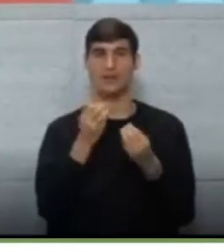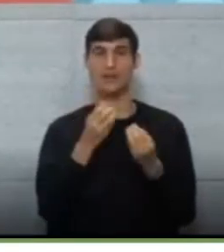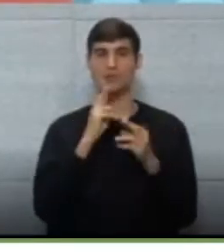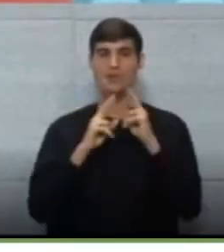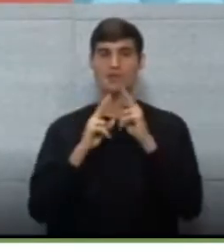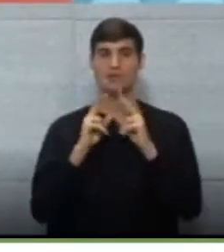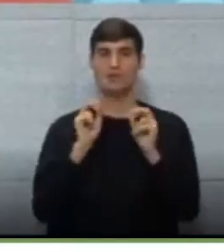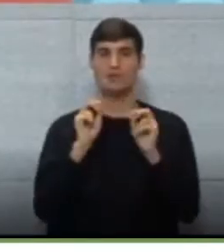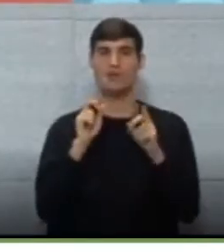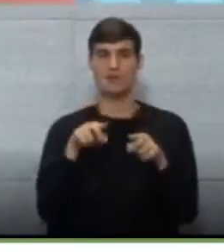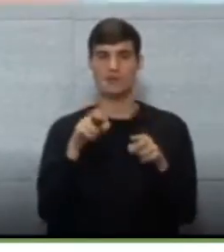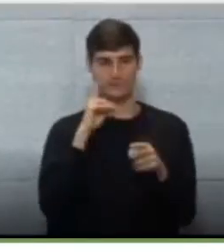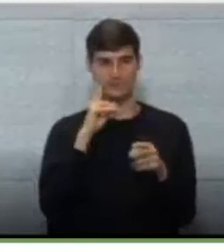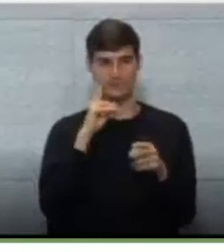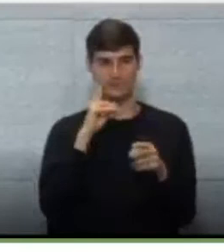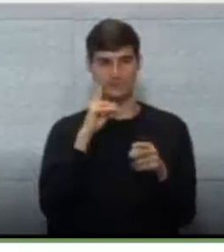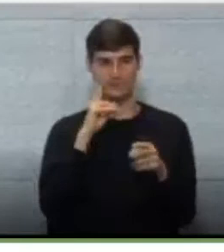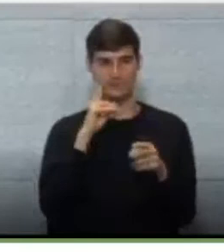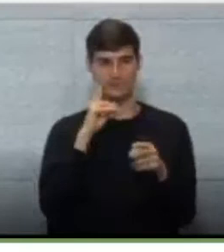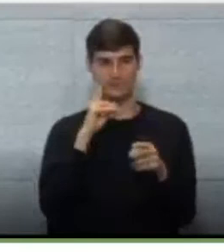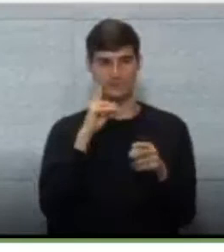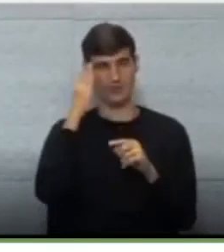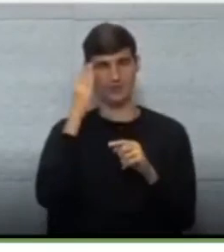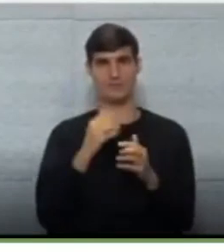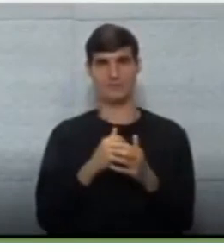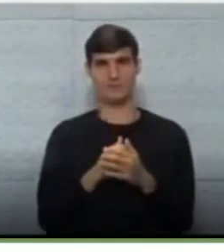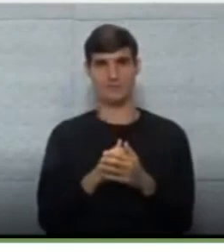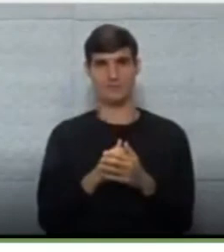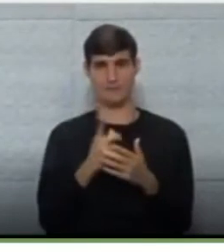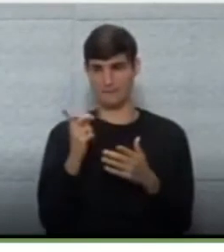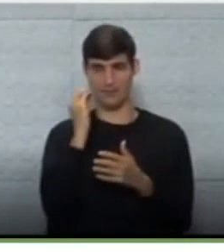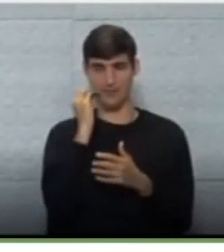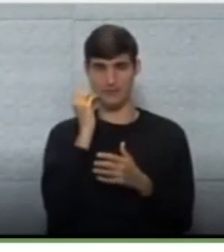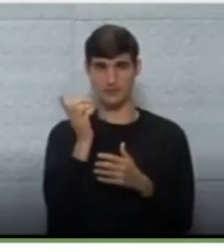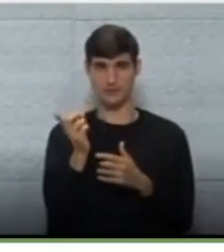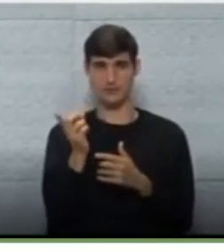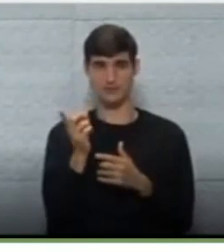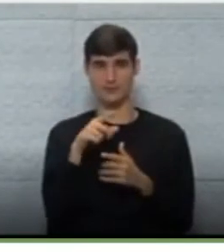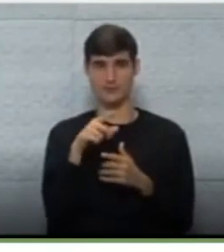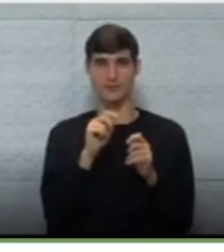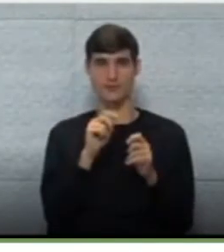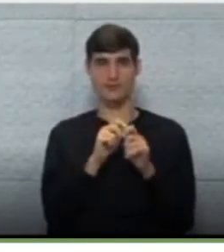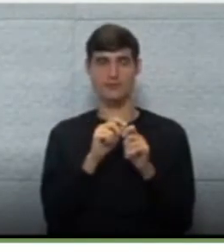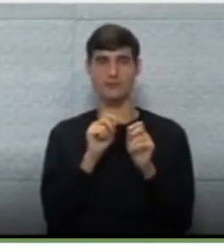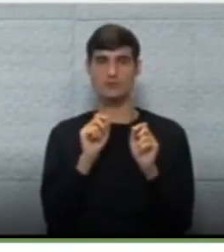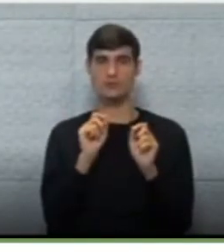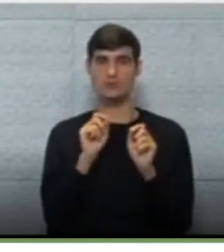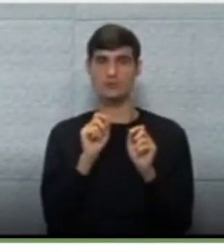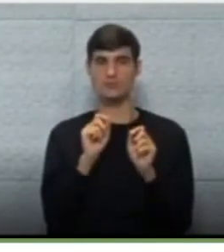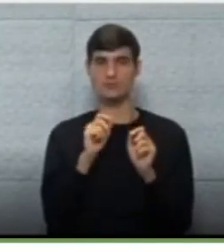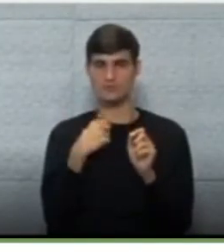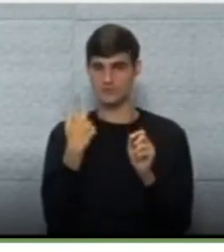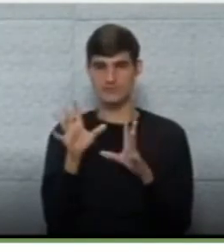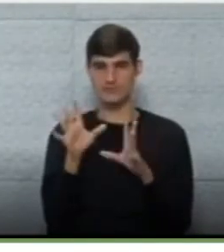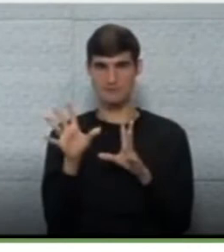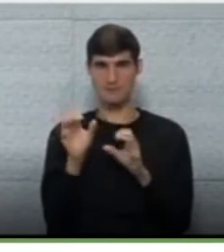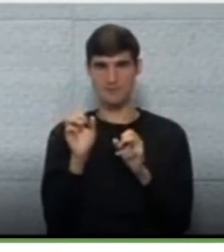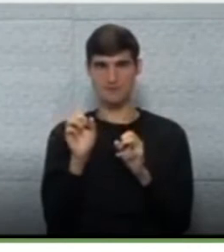foi o resultado para esse teste? Vamos para o slide para a gente ver. Então, para esse teste, o que a gente fez? Nós